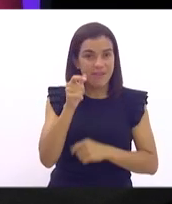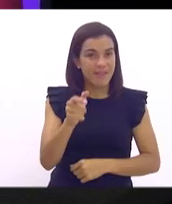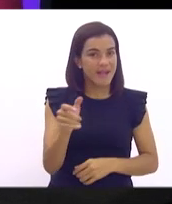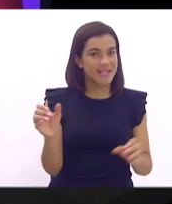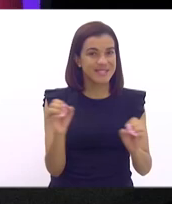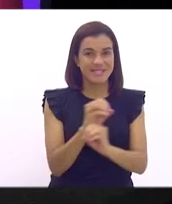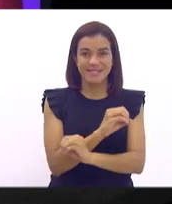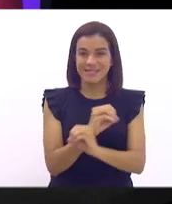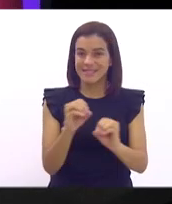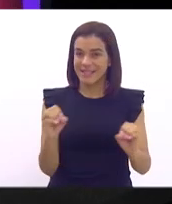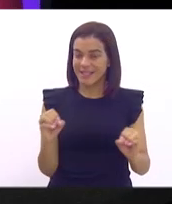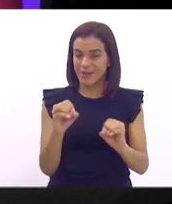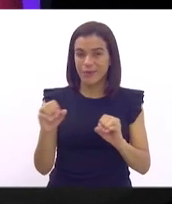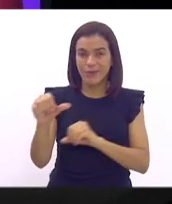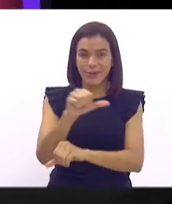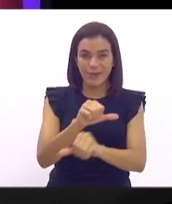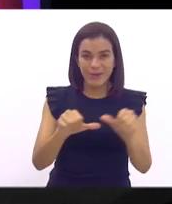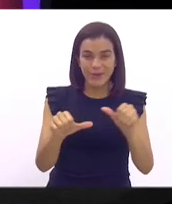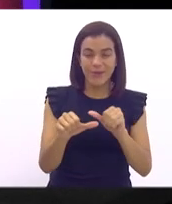né, de atuação